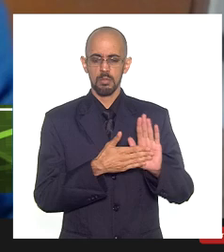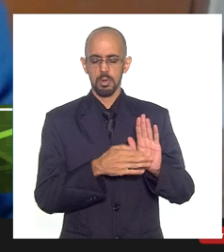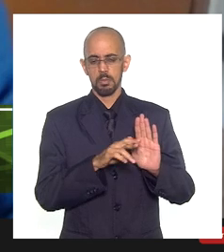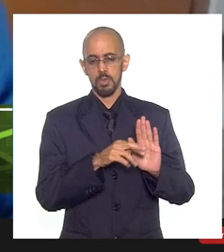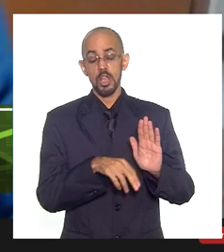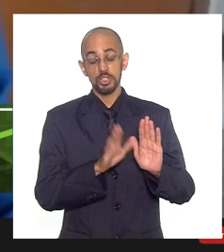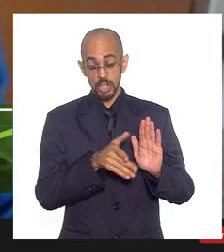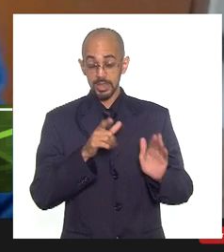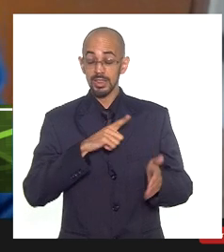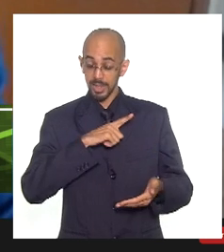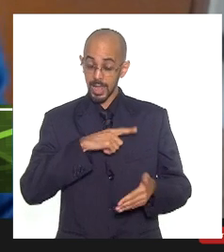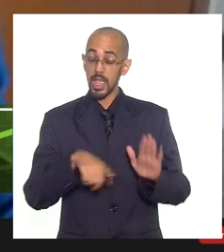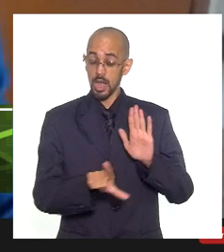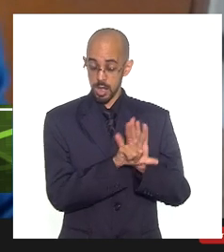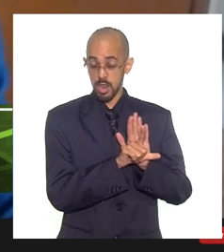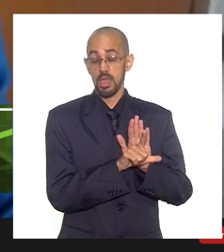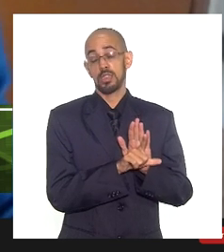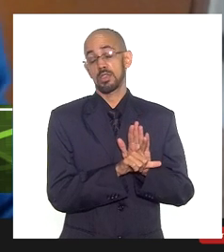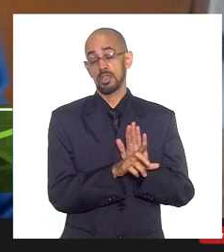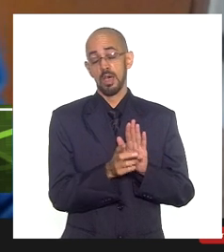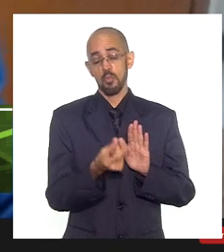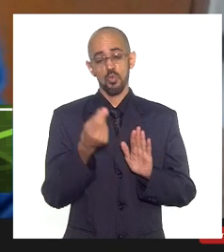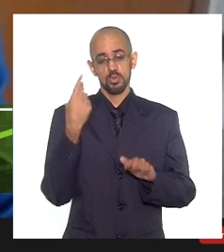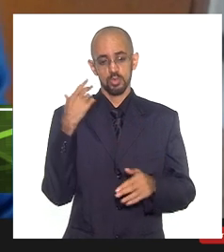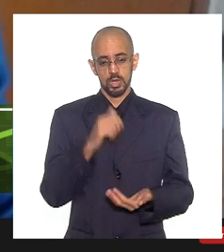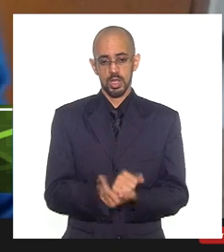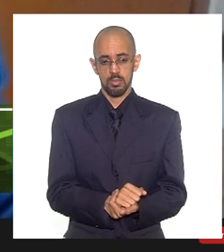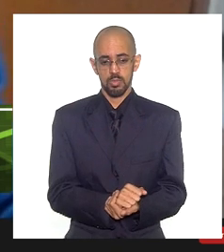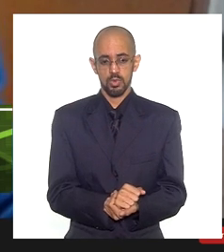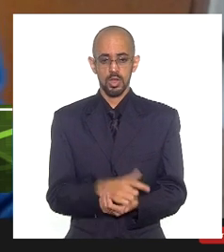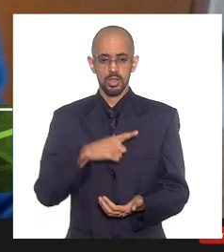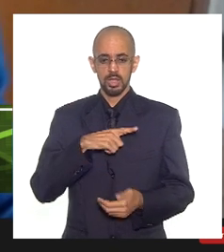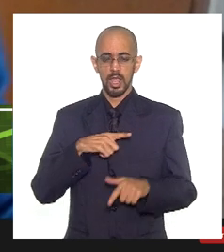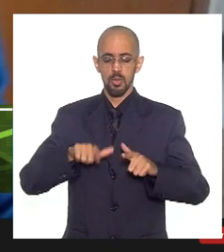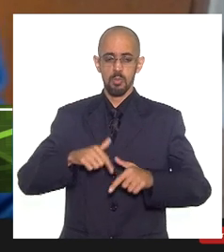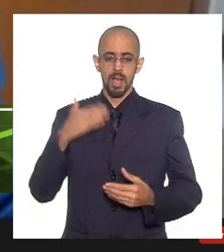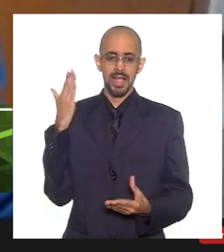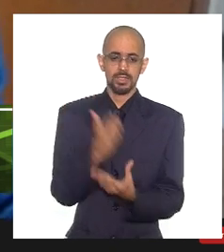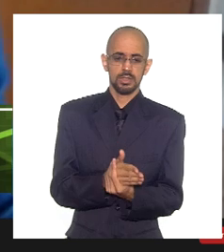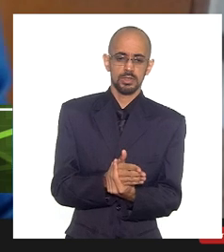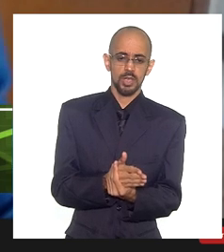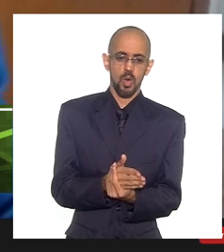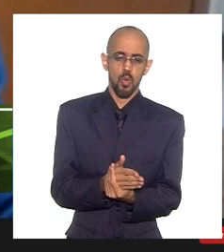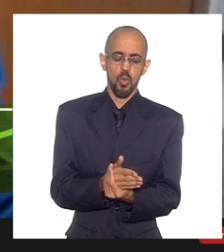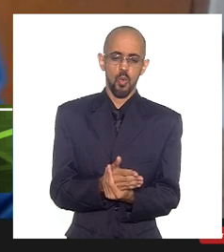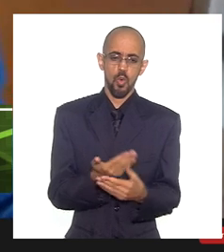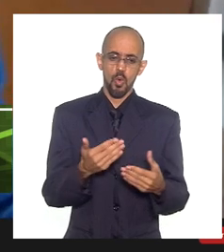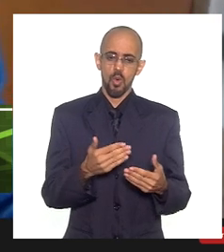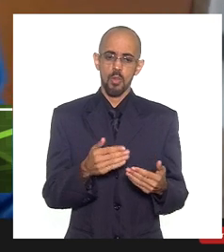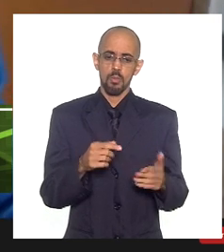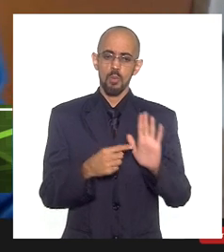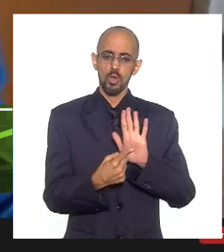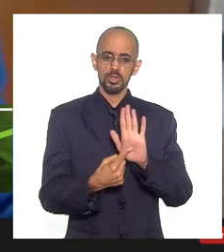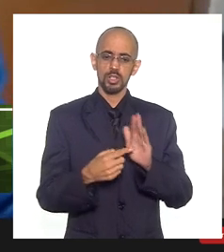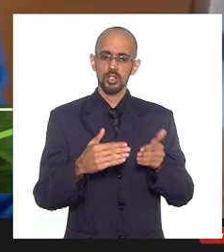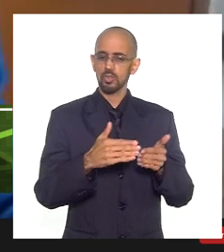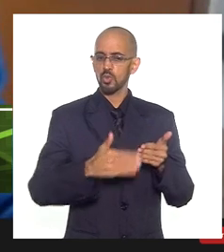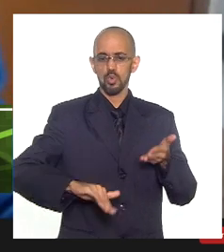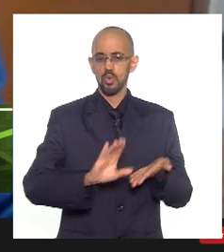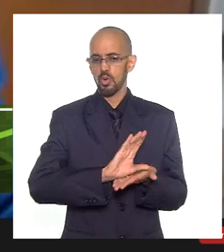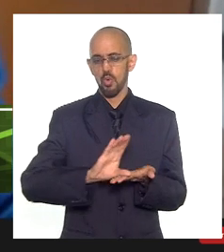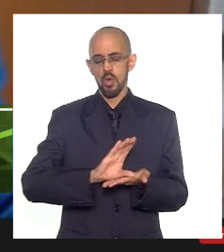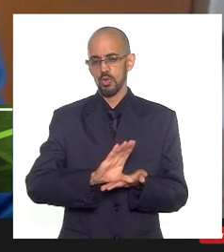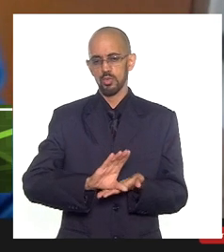hoje uma ação direta de inconstitucionalidade uma representação de inconstitucionalidade que foi apresentada